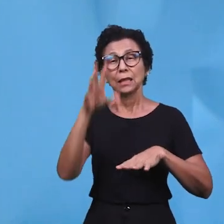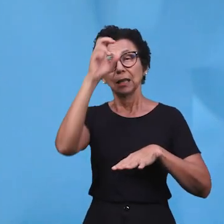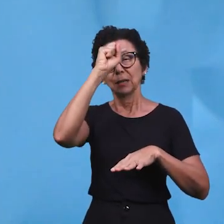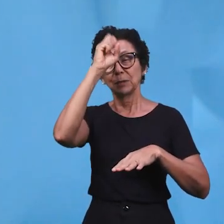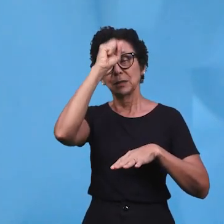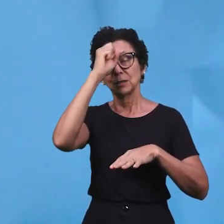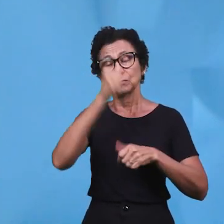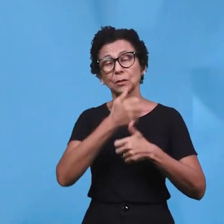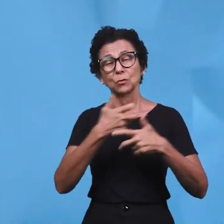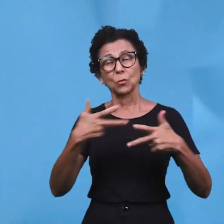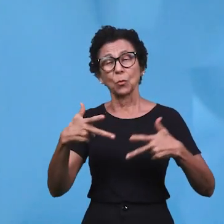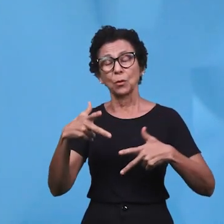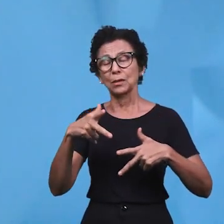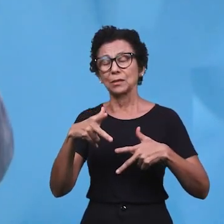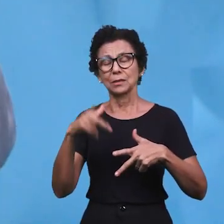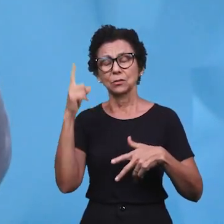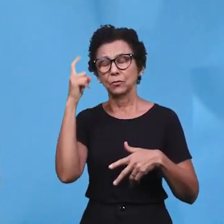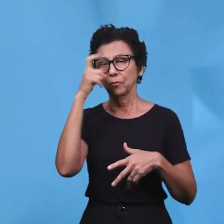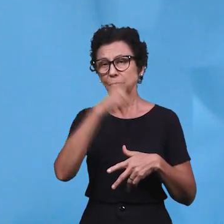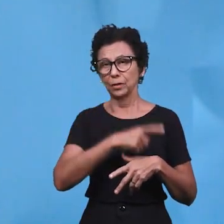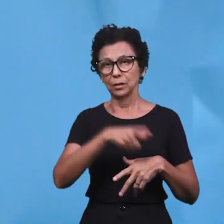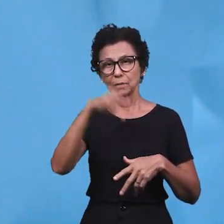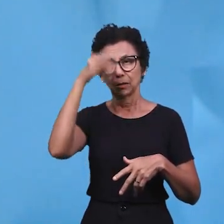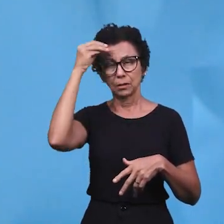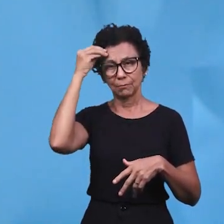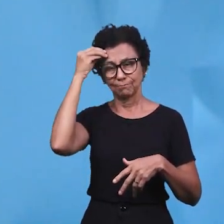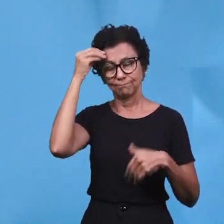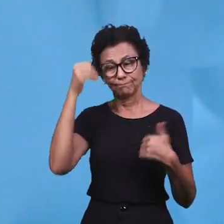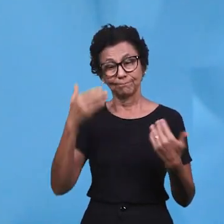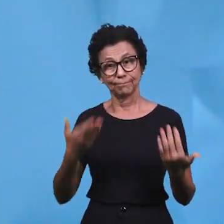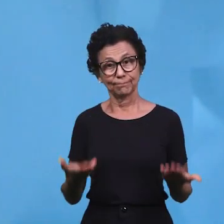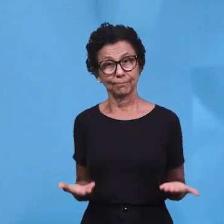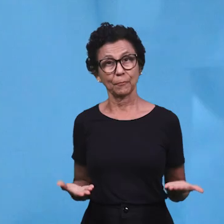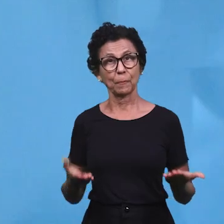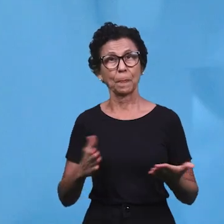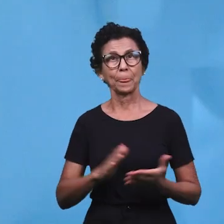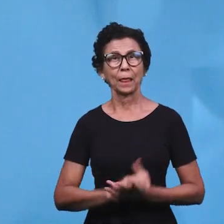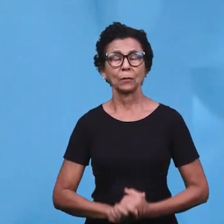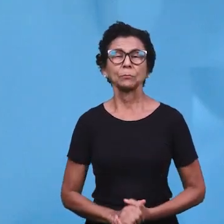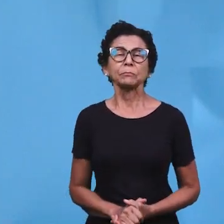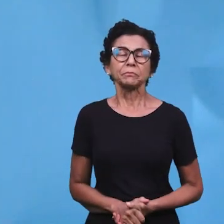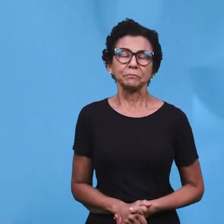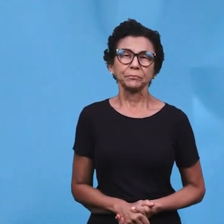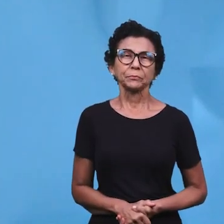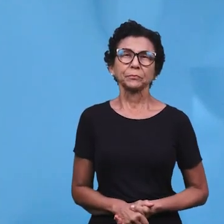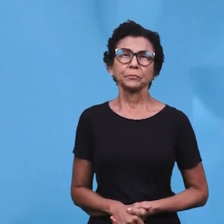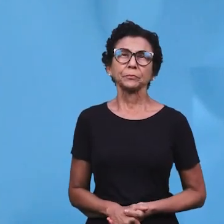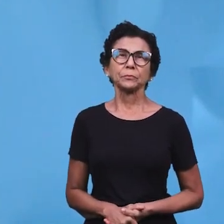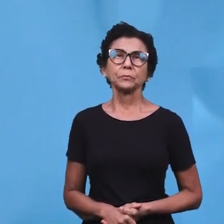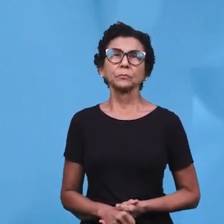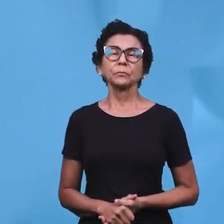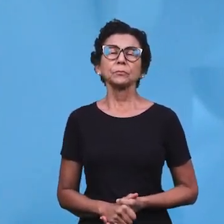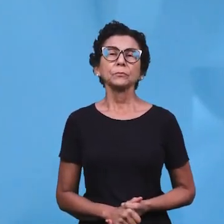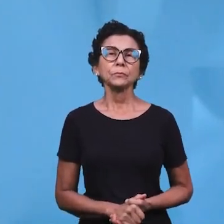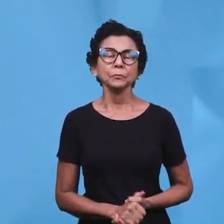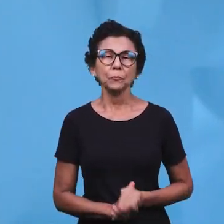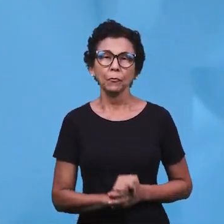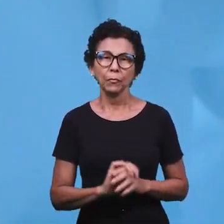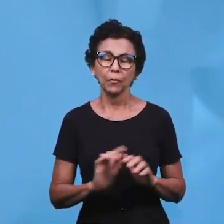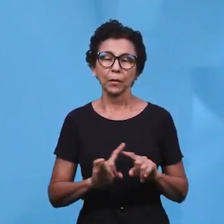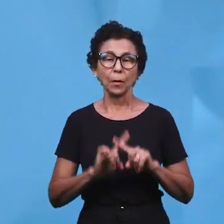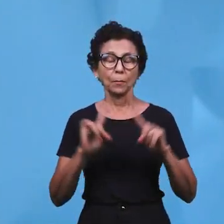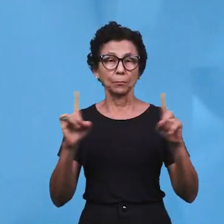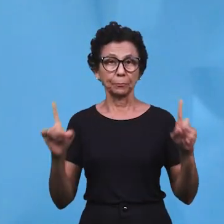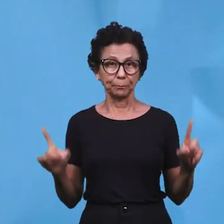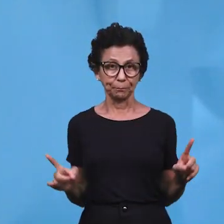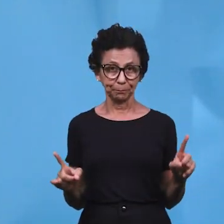tem uma influência importante na performance da pessoa no dia após a noite mal dormida. A longo